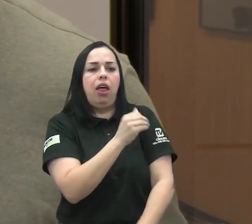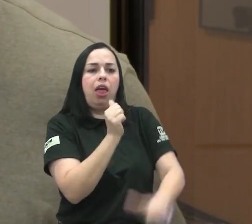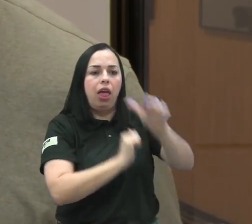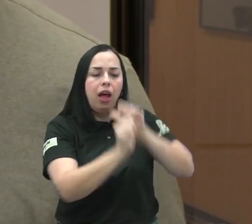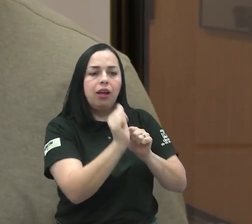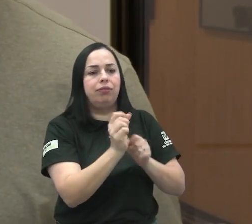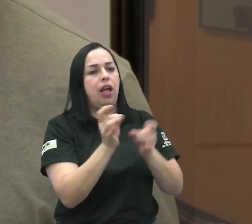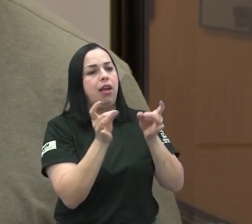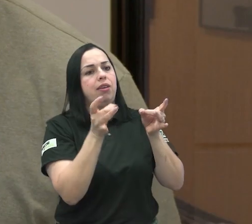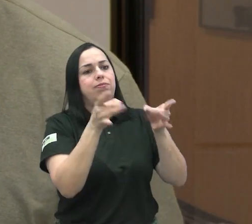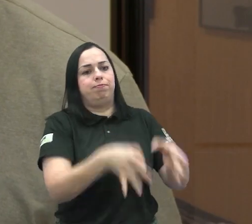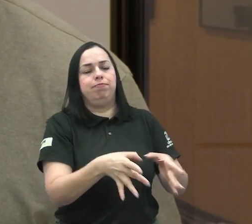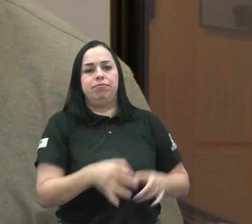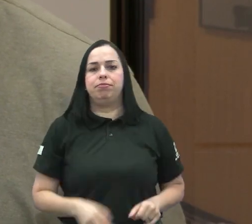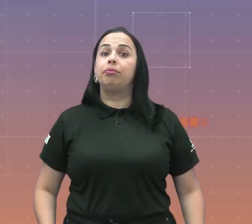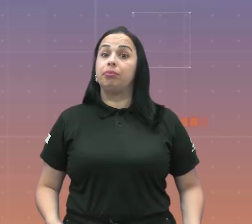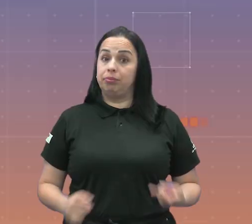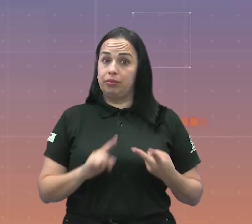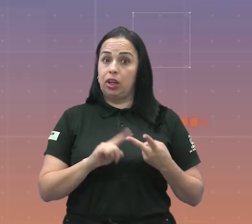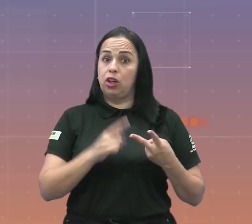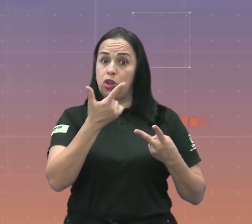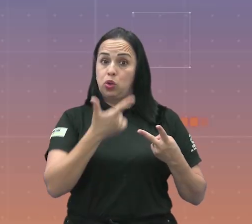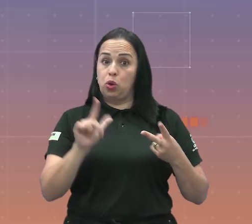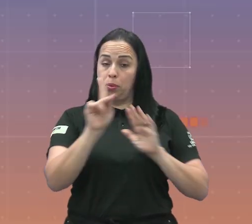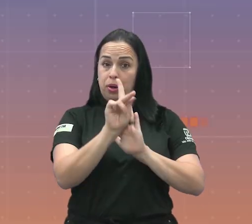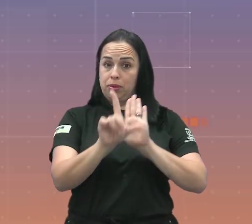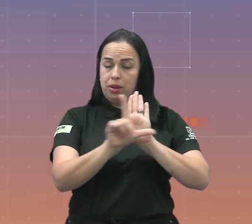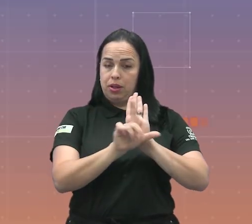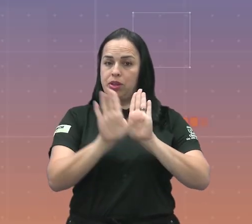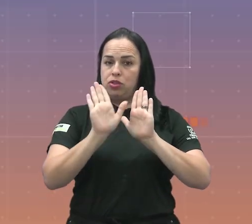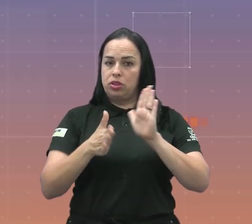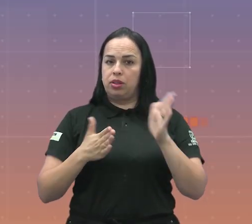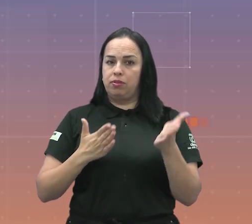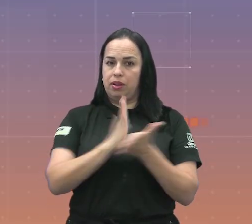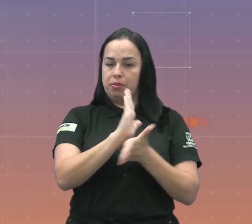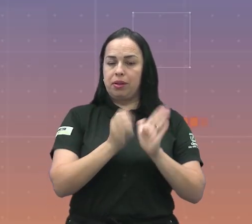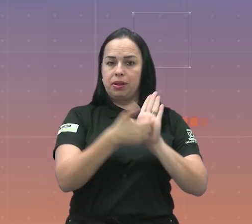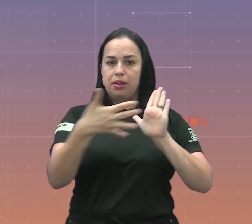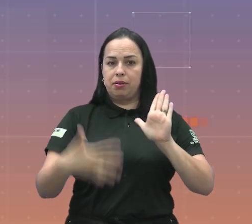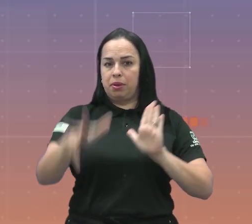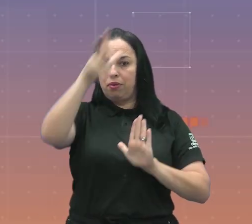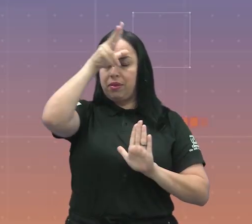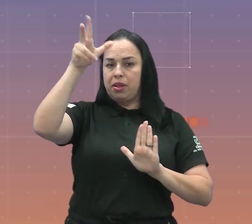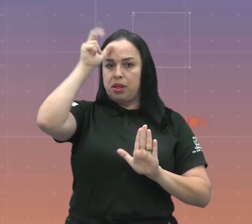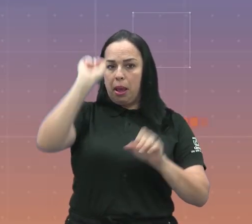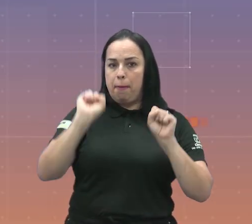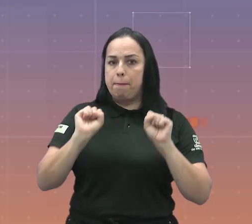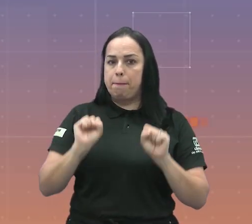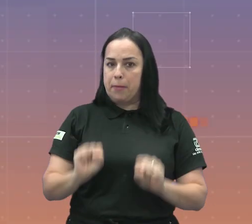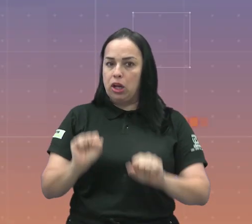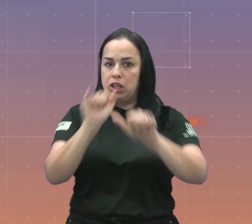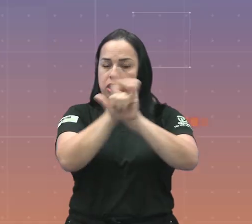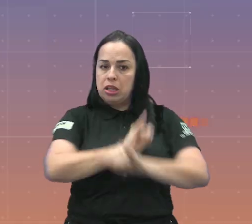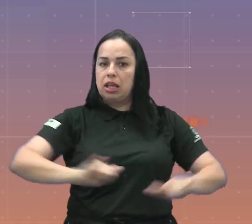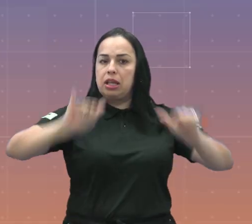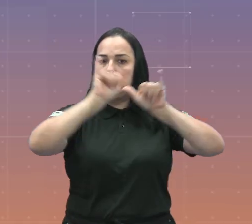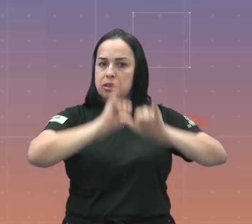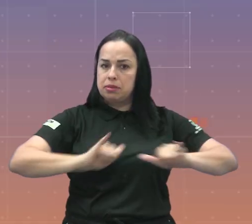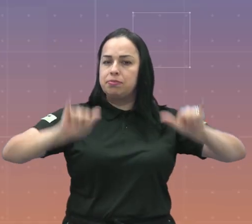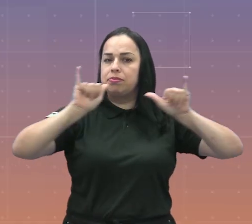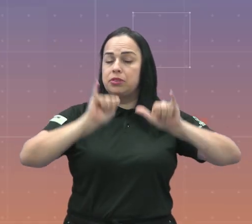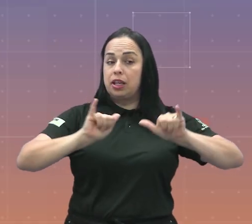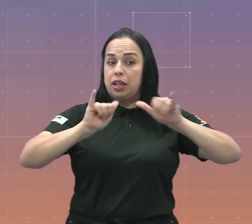na cabeça para ele desenvolver pelo trabalho. E um outro projeto de lei aprovado aqui na Câmara autoriza a Prefeitura a promover